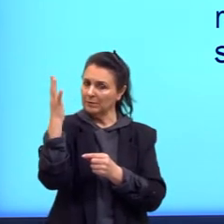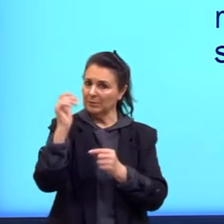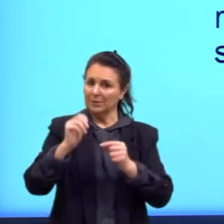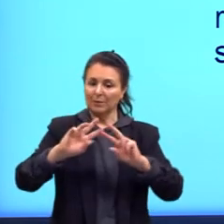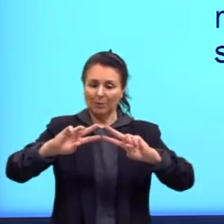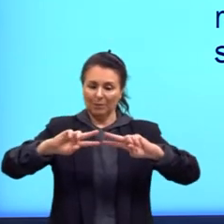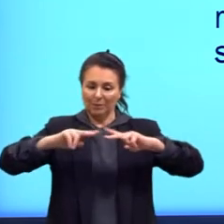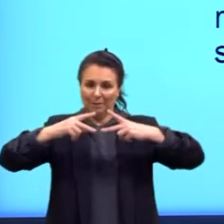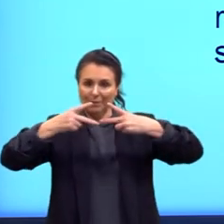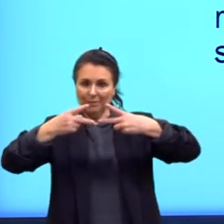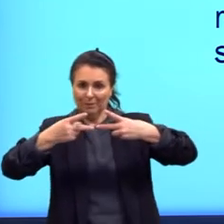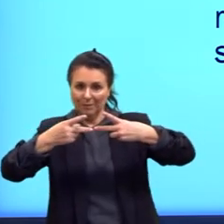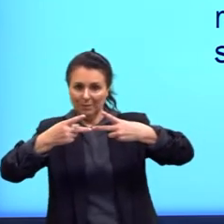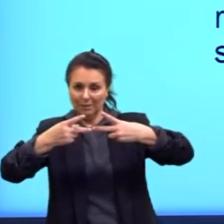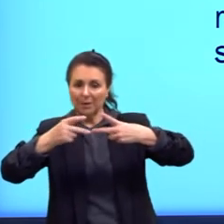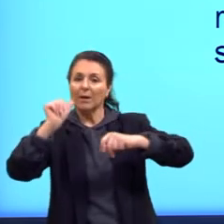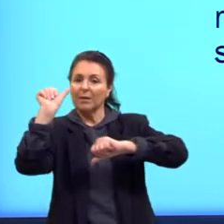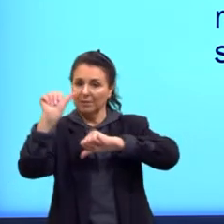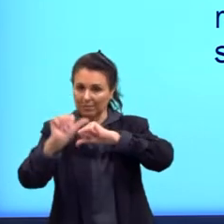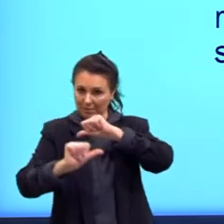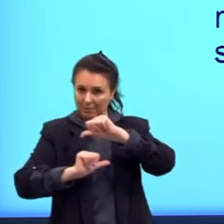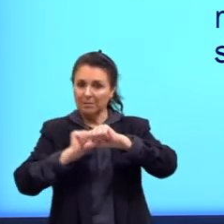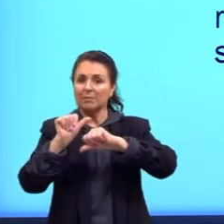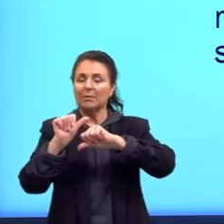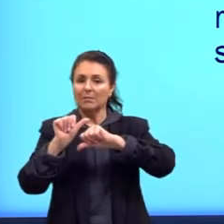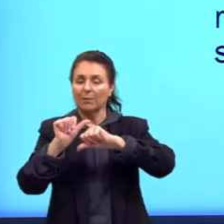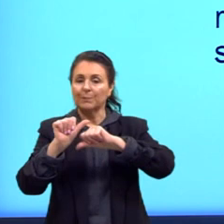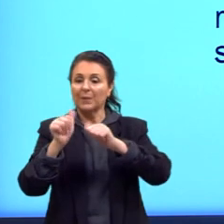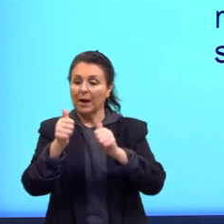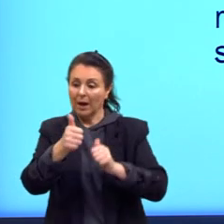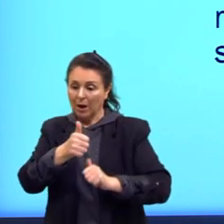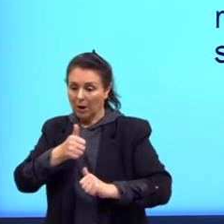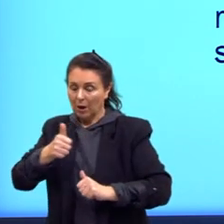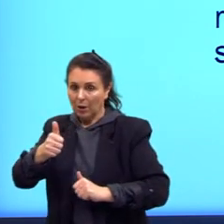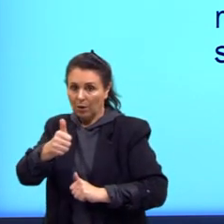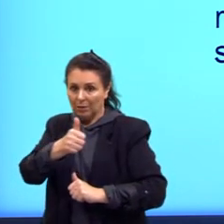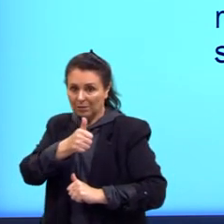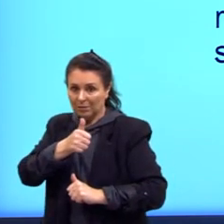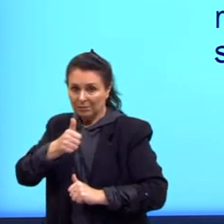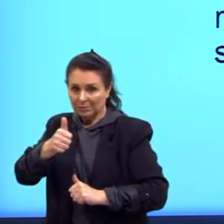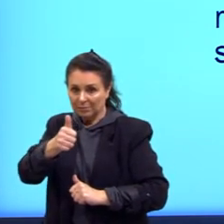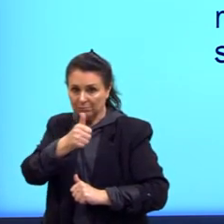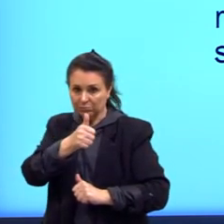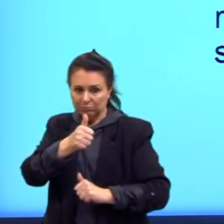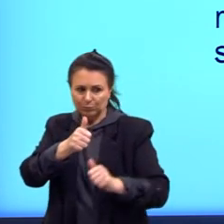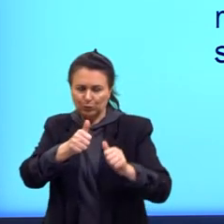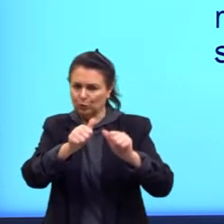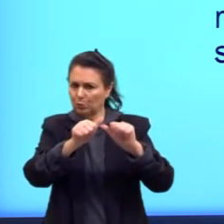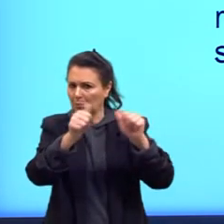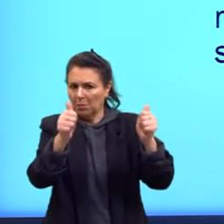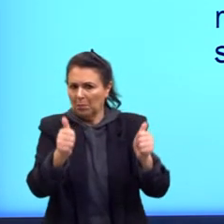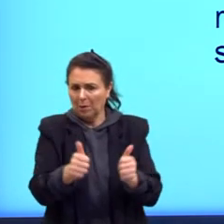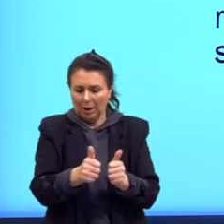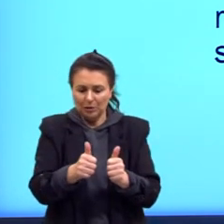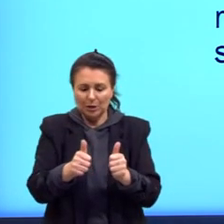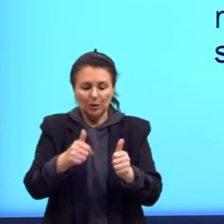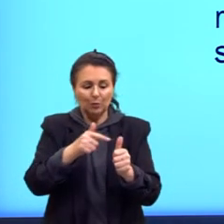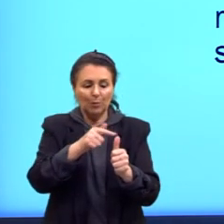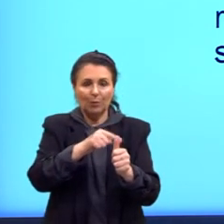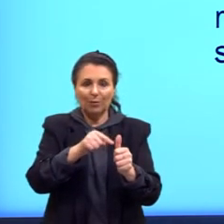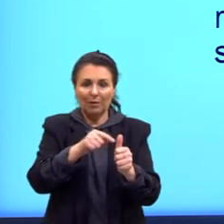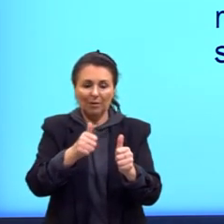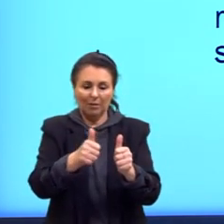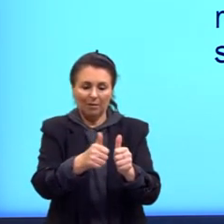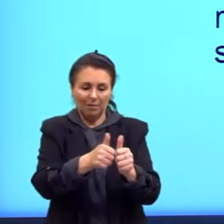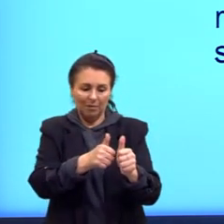é o resultado da transformação a rotação é um giro de uma figura ao redor de um ponto chamado